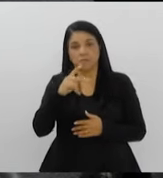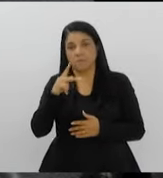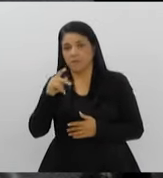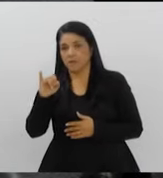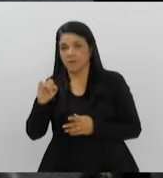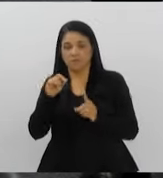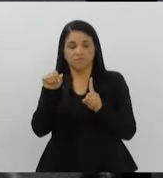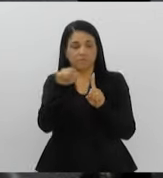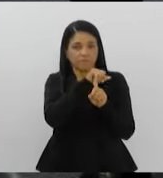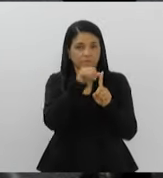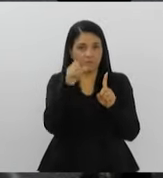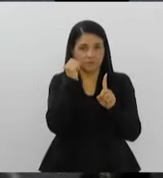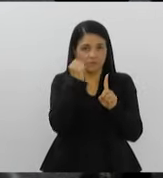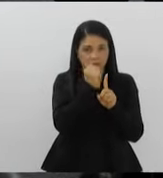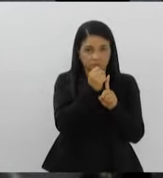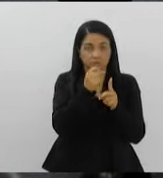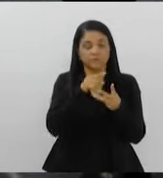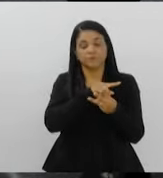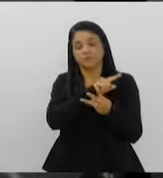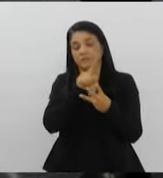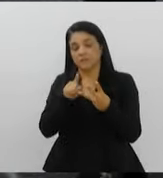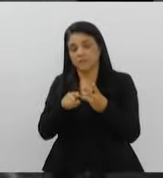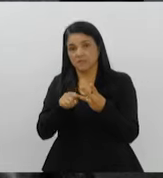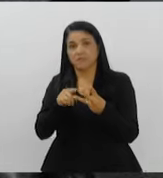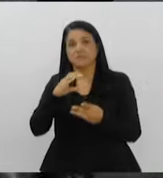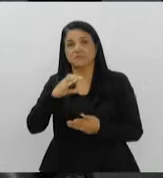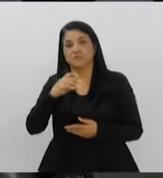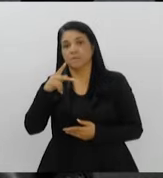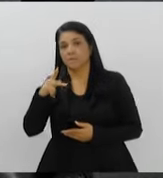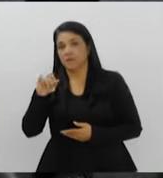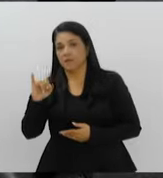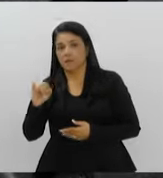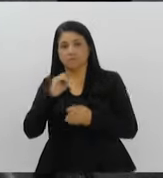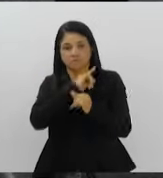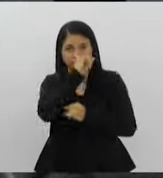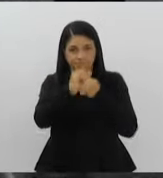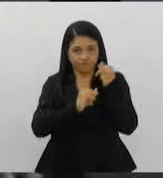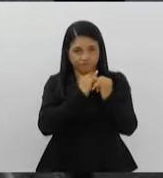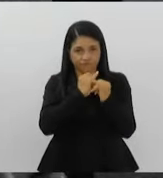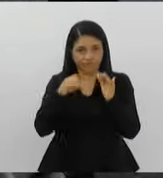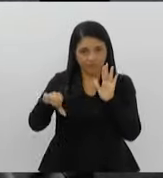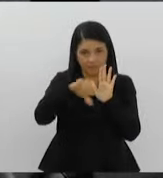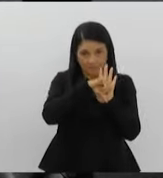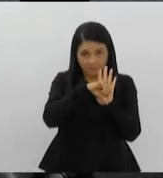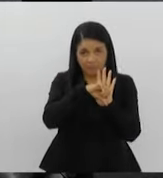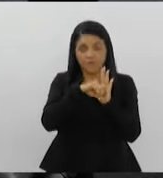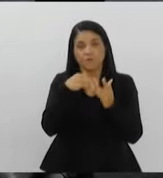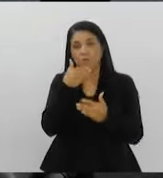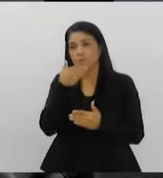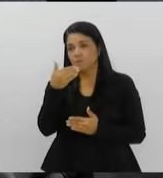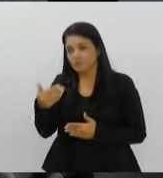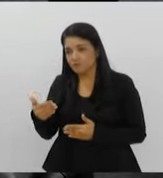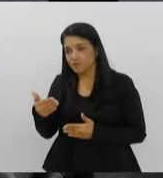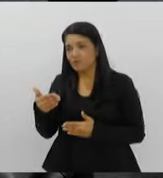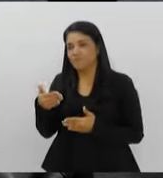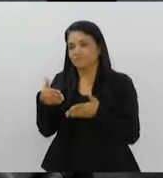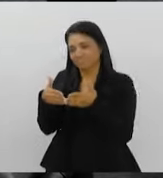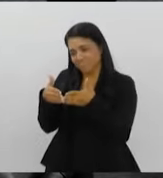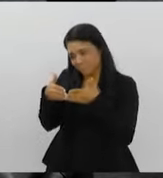feminicídio e também a CPI dos crimes cibernéticos. E aí vou pedir licença à deputada Célia